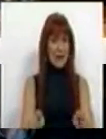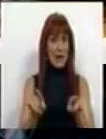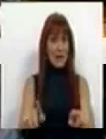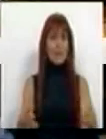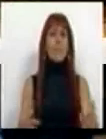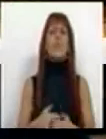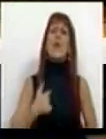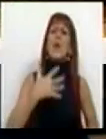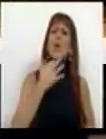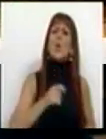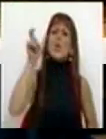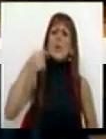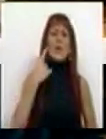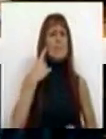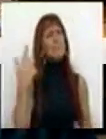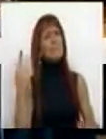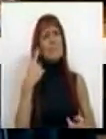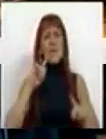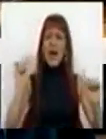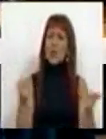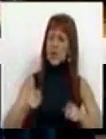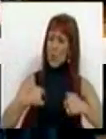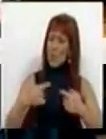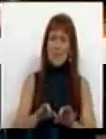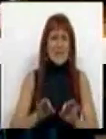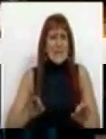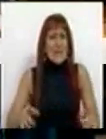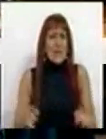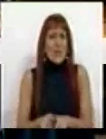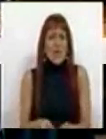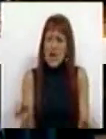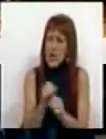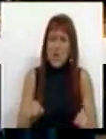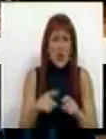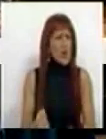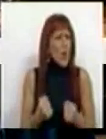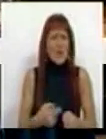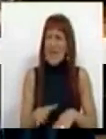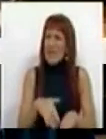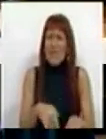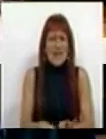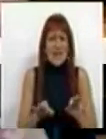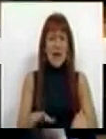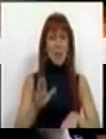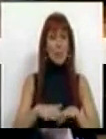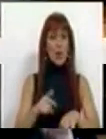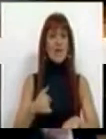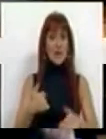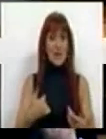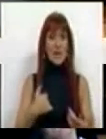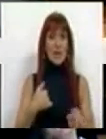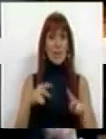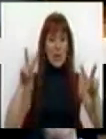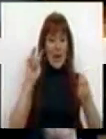eu creio que algo se resumiu ao próprio como em nenhum de nós conseguir fazer e por isso vou